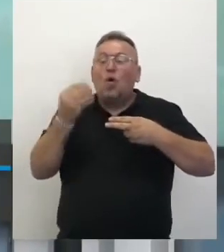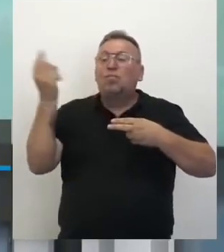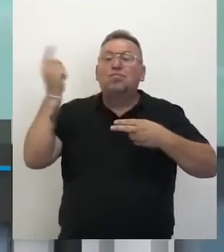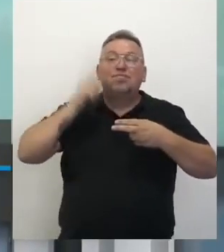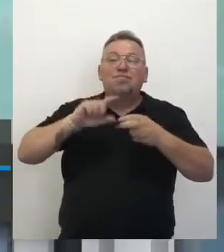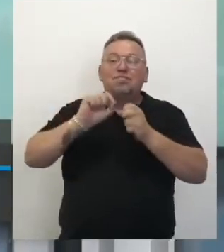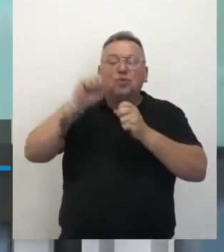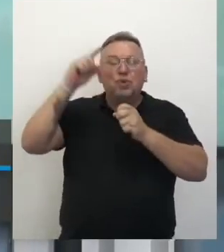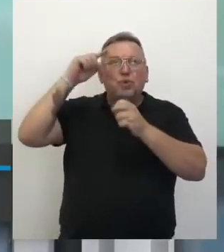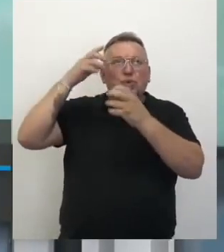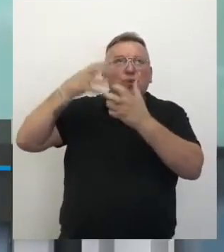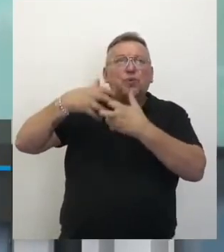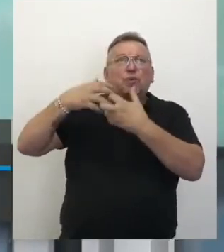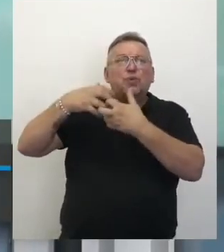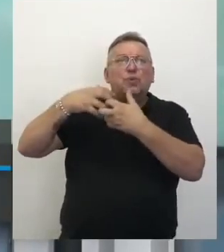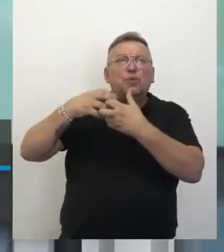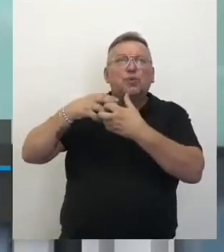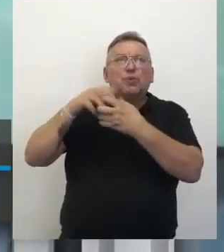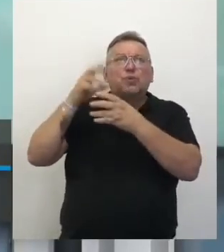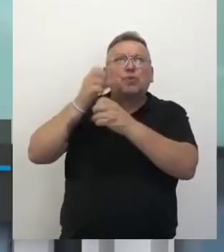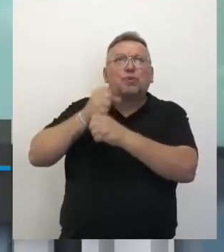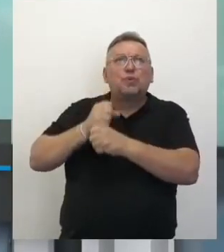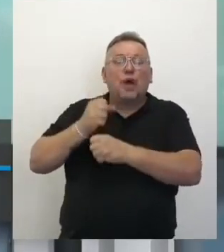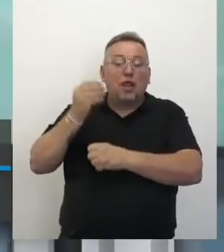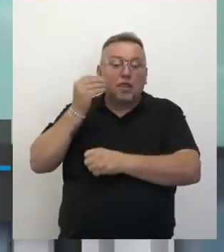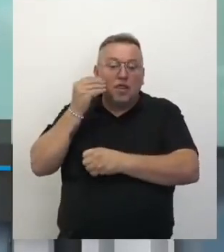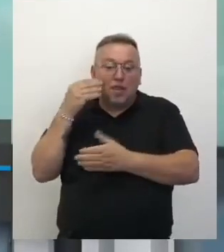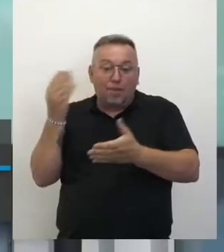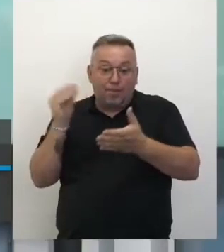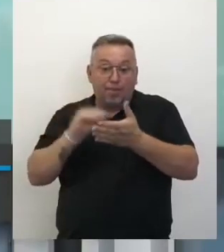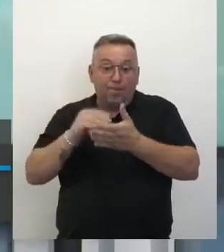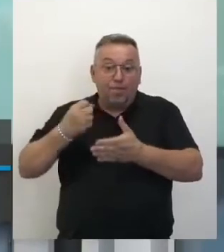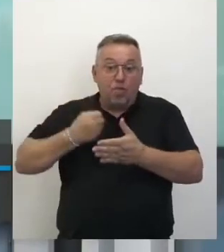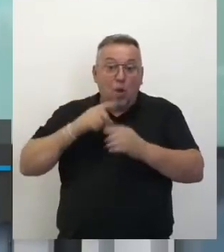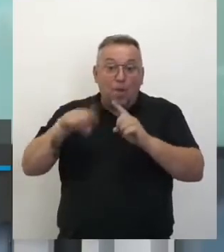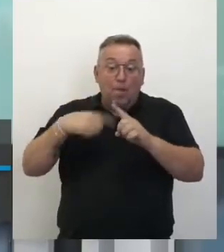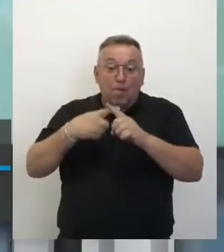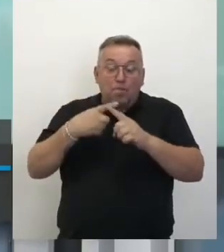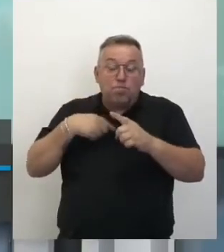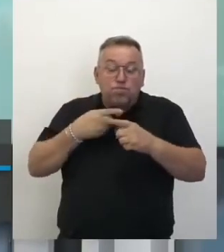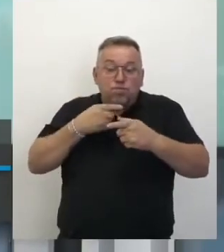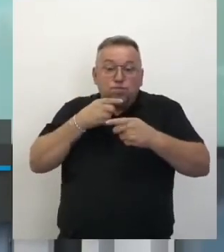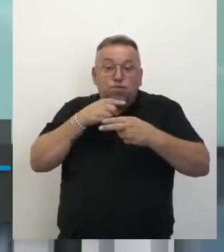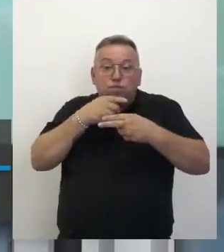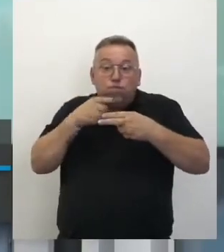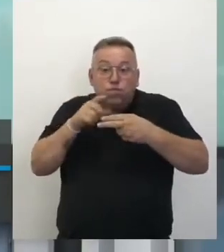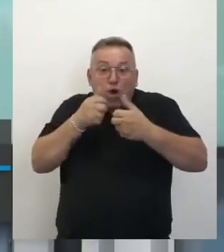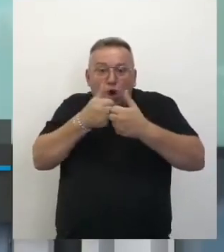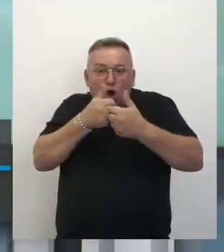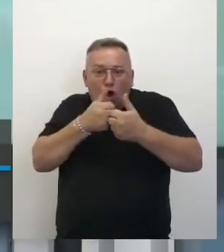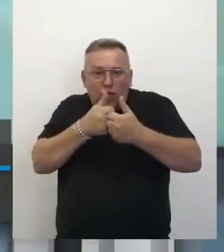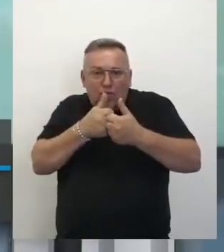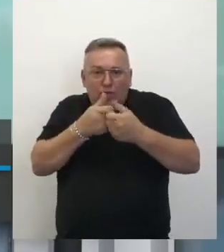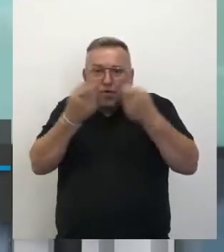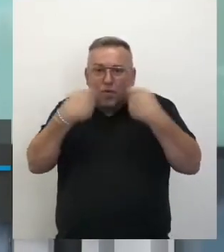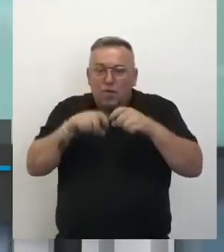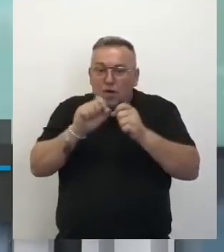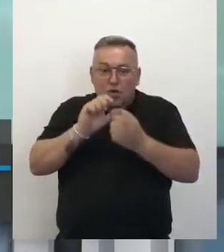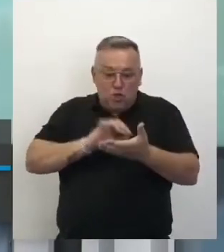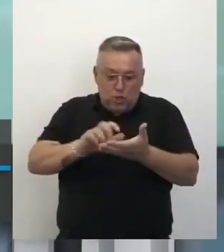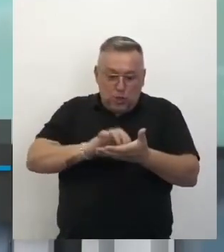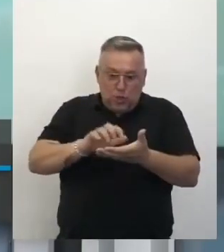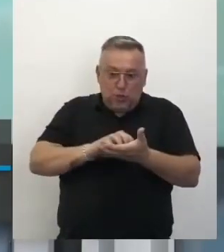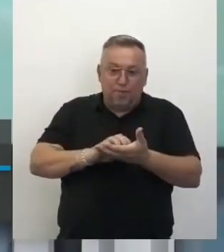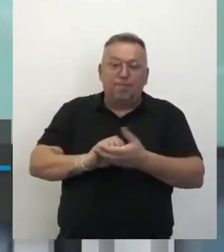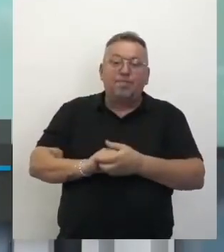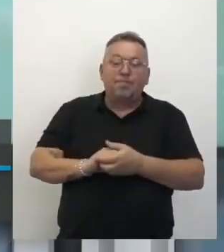cálculo mental aí? Como que você conseguiria? Tenta colocar o número mais próximo possível. Não precisa... Claro, tenho